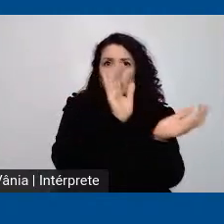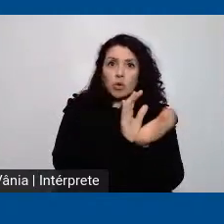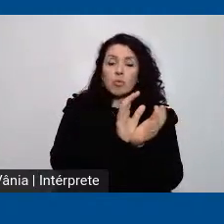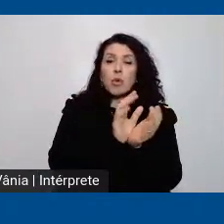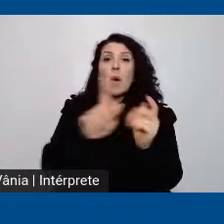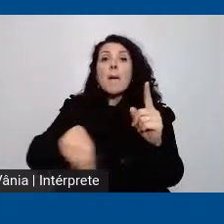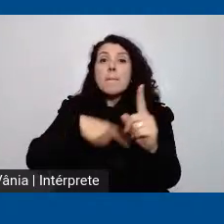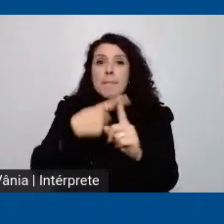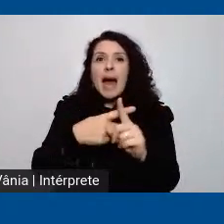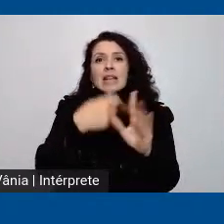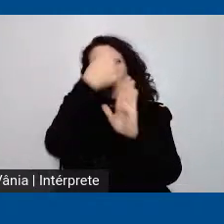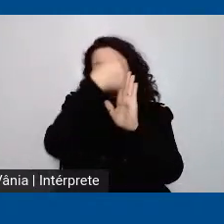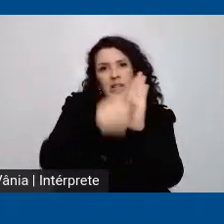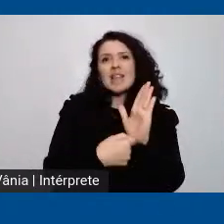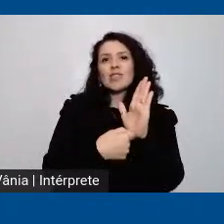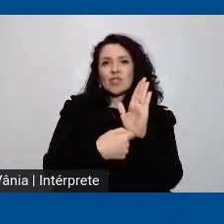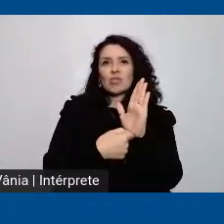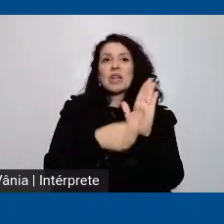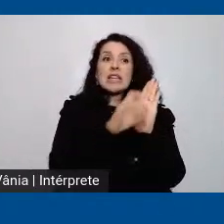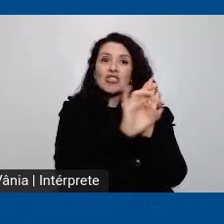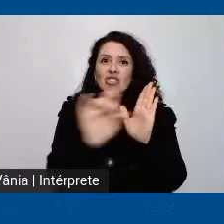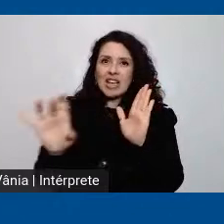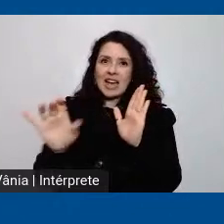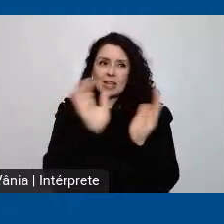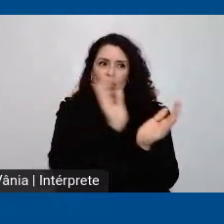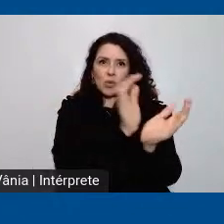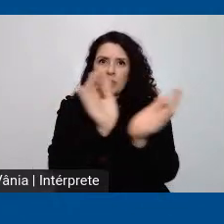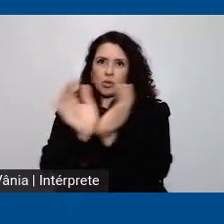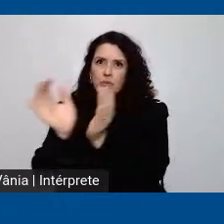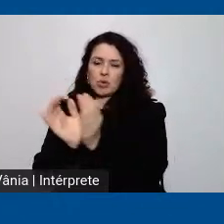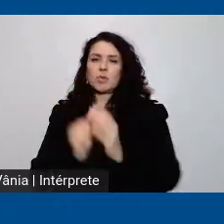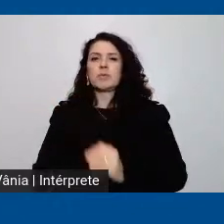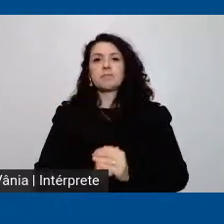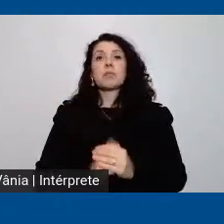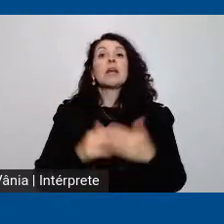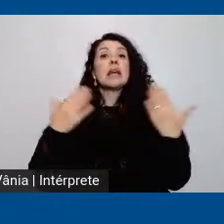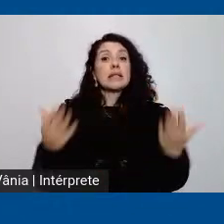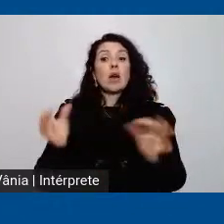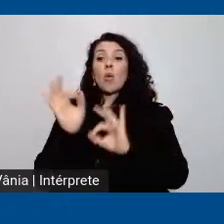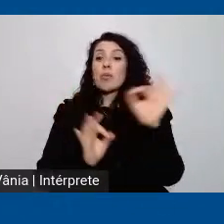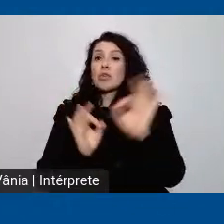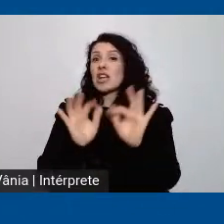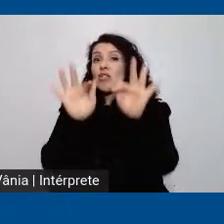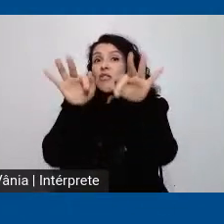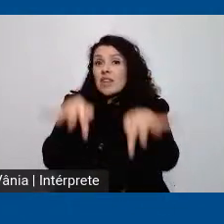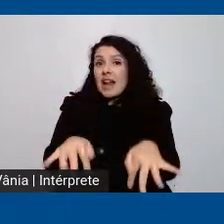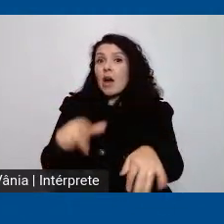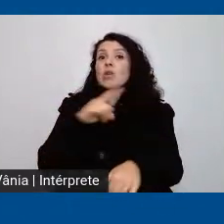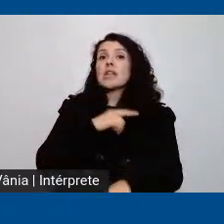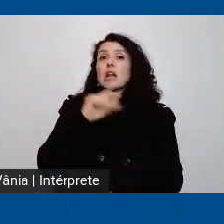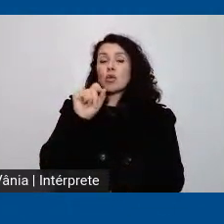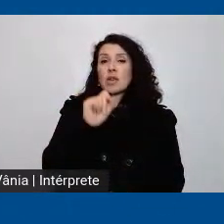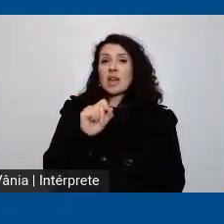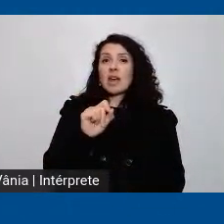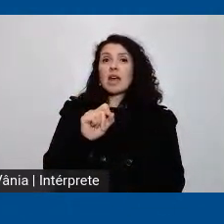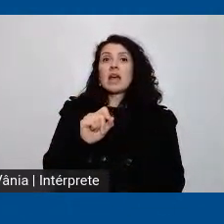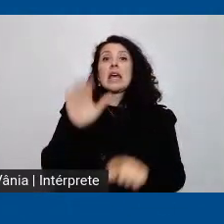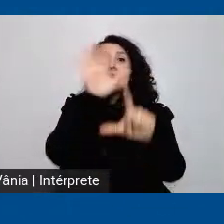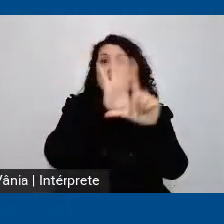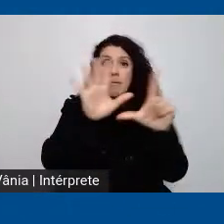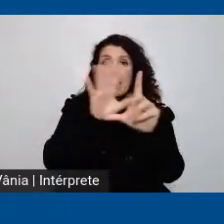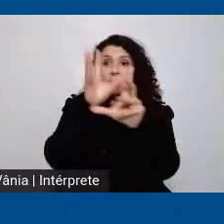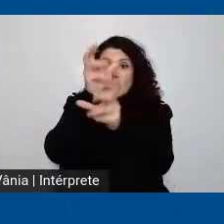imagens. Então, o projeto final, né, com todos os cadernos, conta com cerca de 220 imagens,